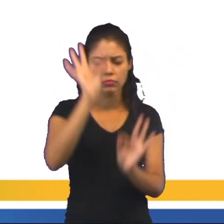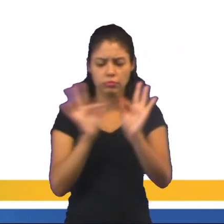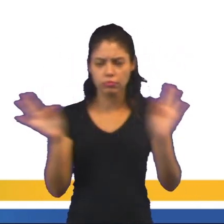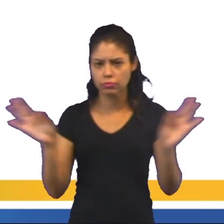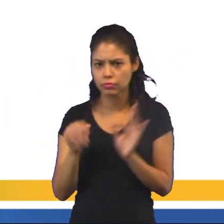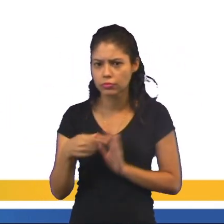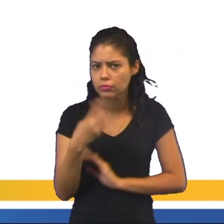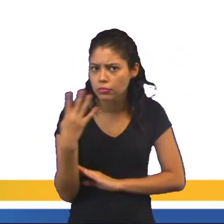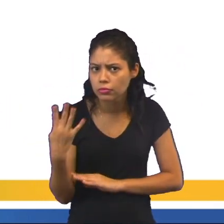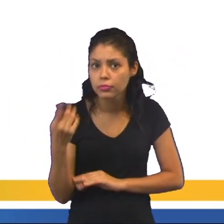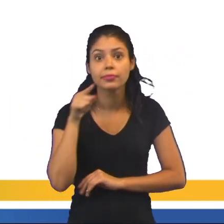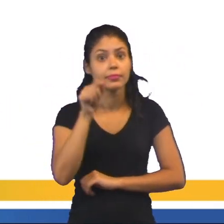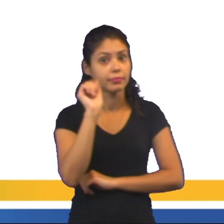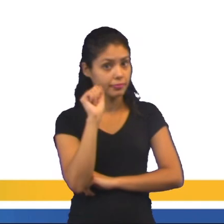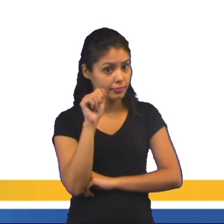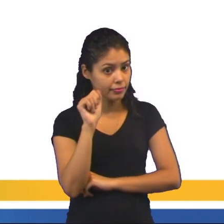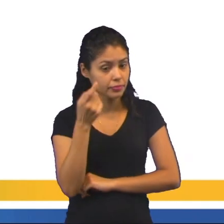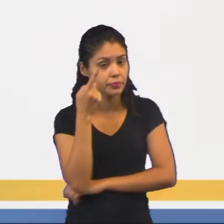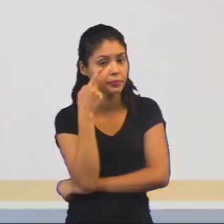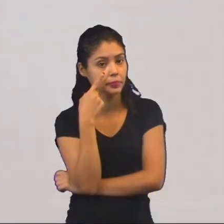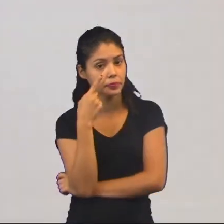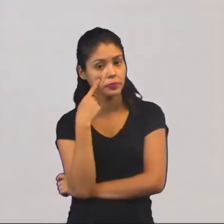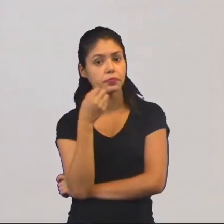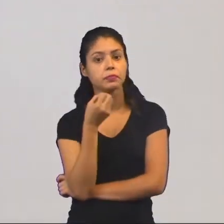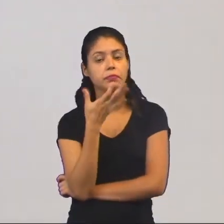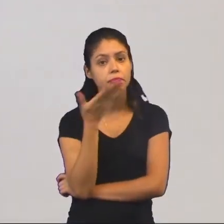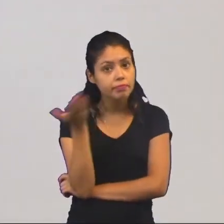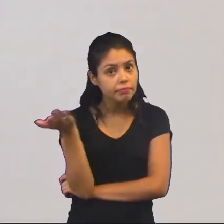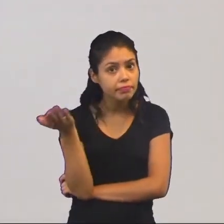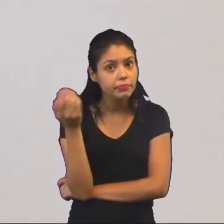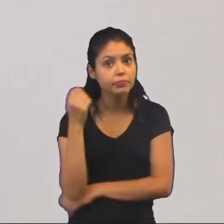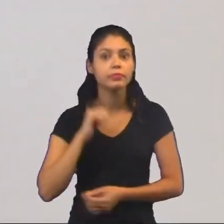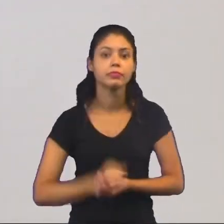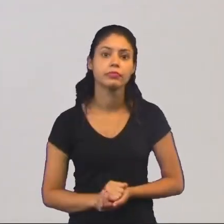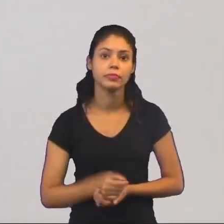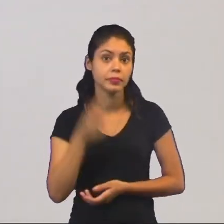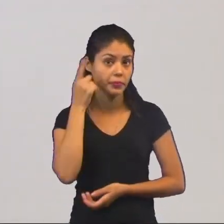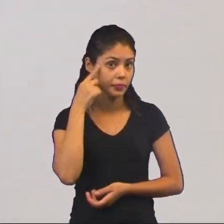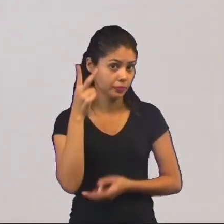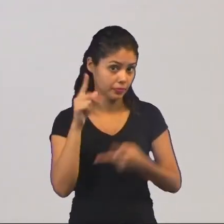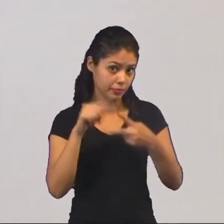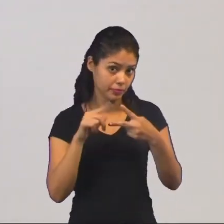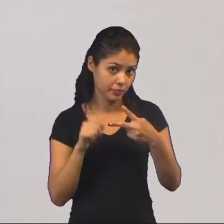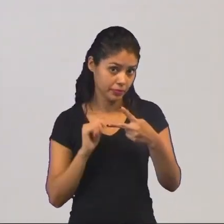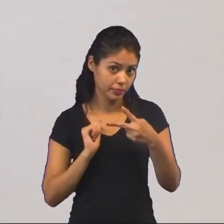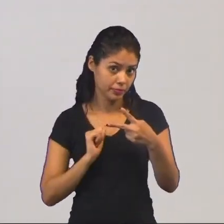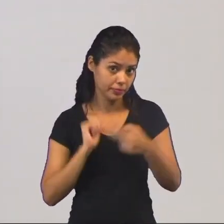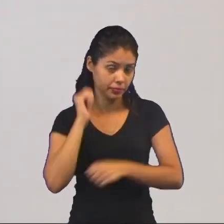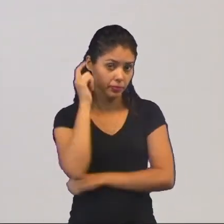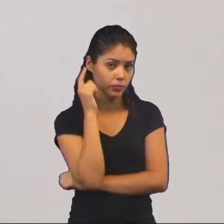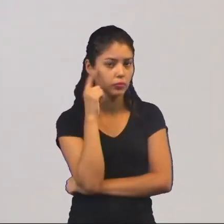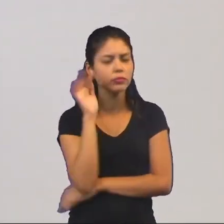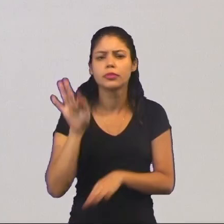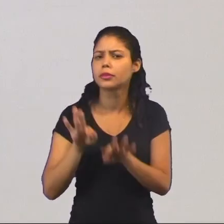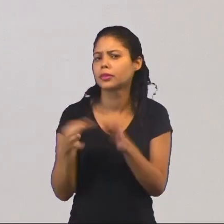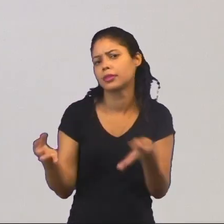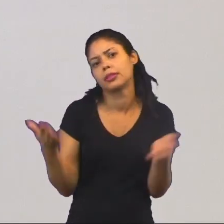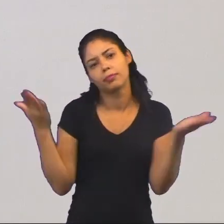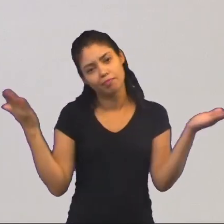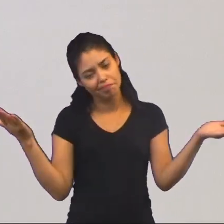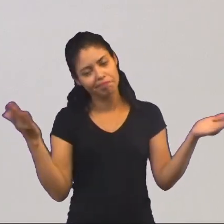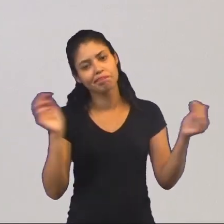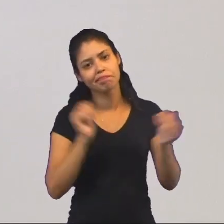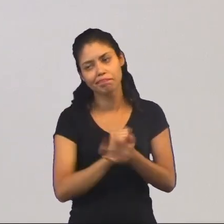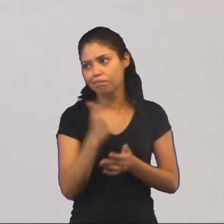cubo? Aí sim, olhando bem, a gente pensa 2 vezes, né? Mas é bem simples,